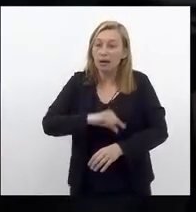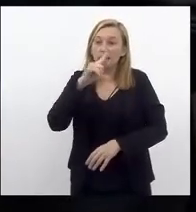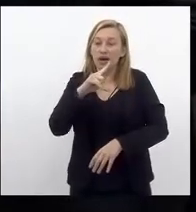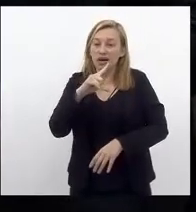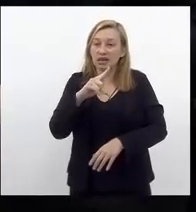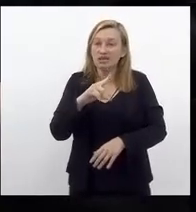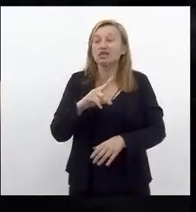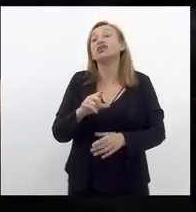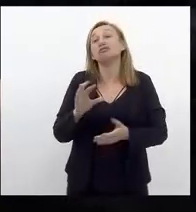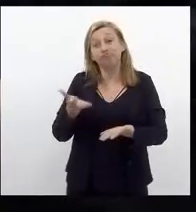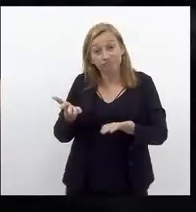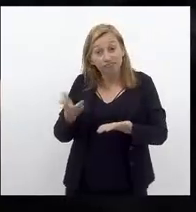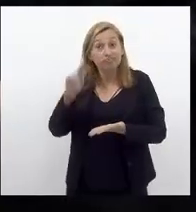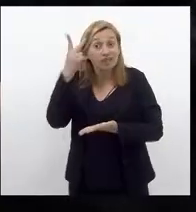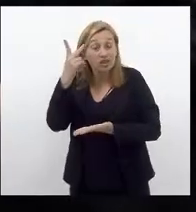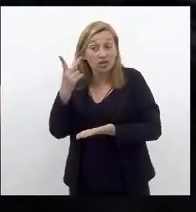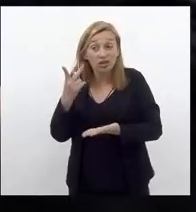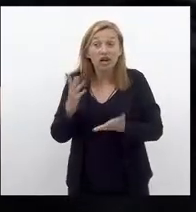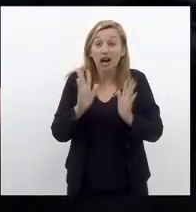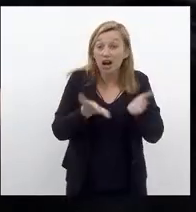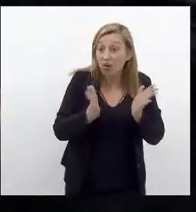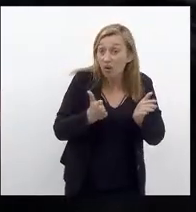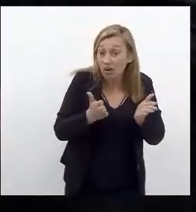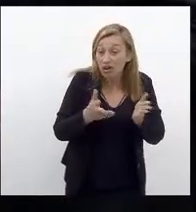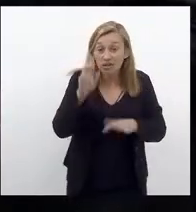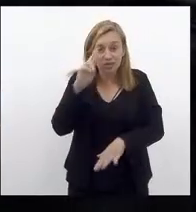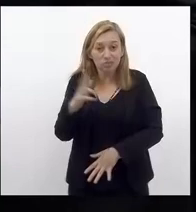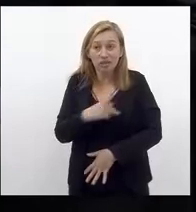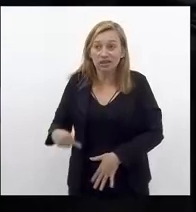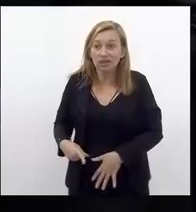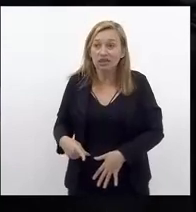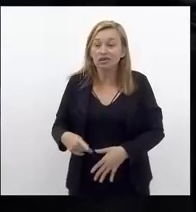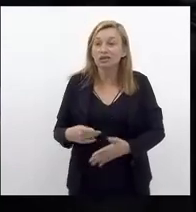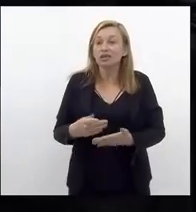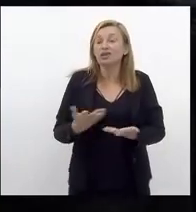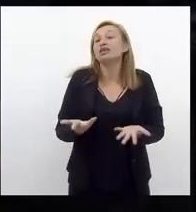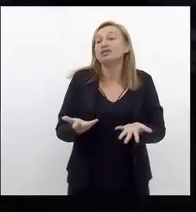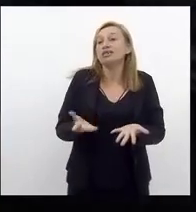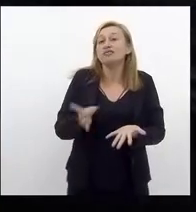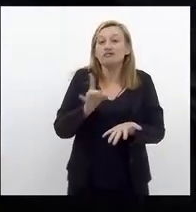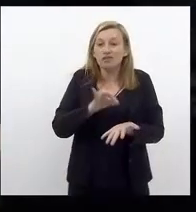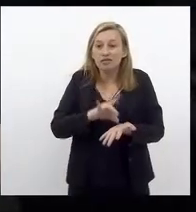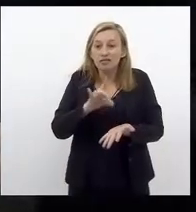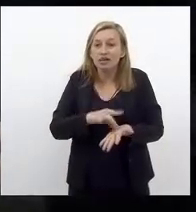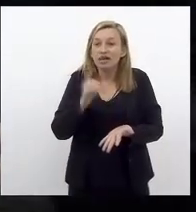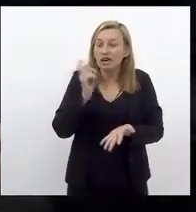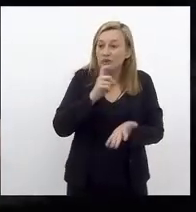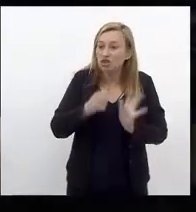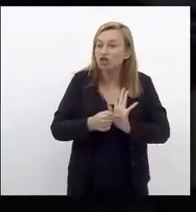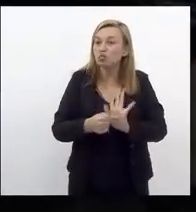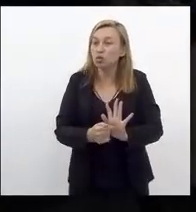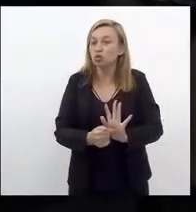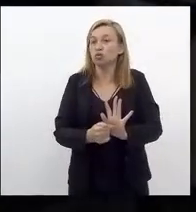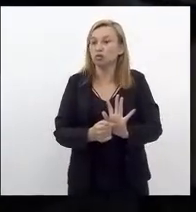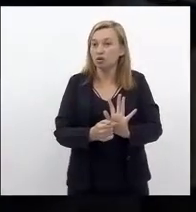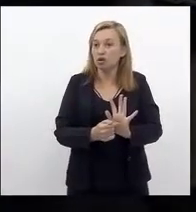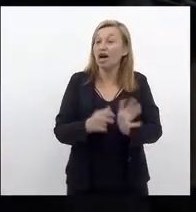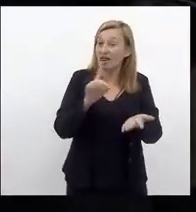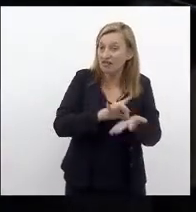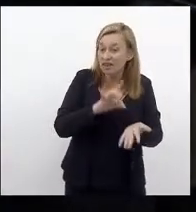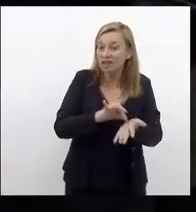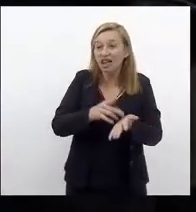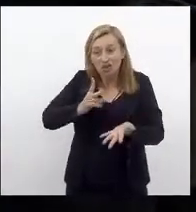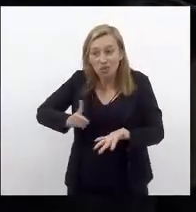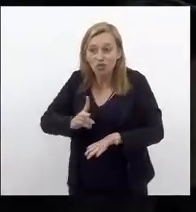isso entrou prestaria que as máscaras então sem que o presidente caiam de verdade o que hoje o que aconteceu a